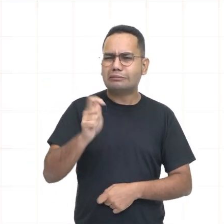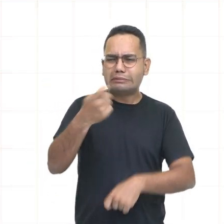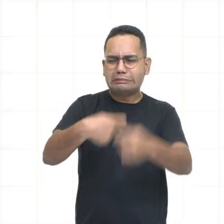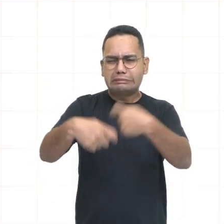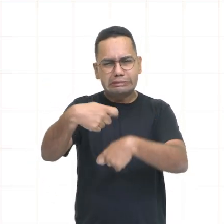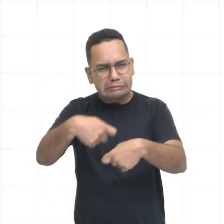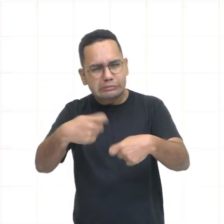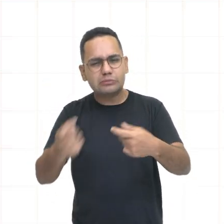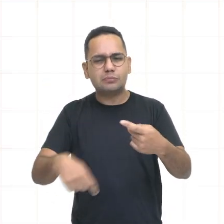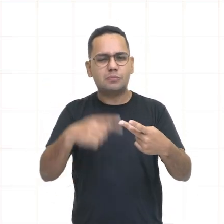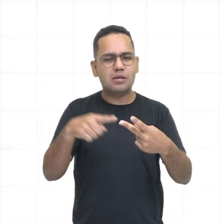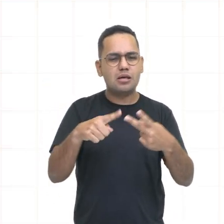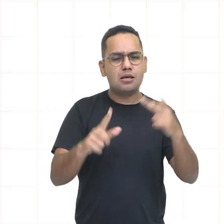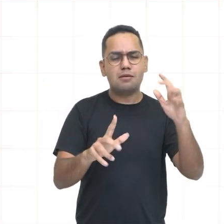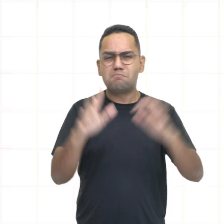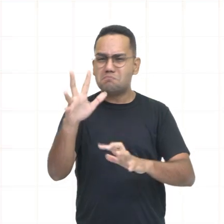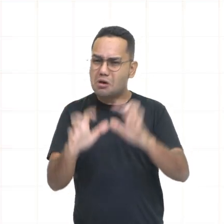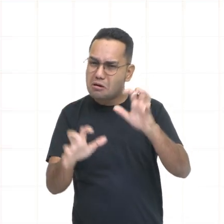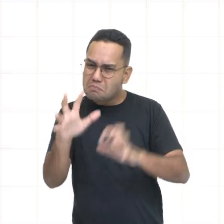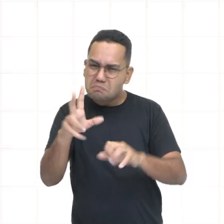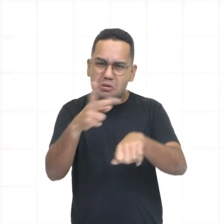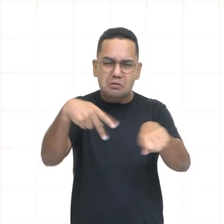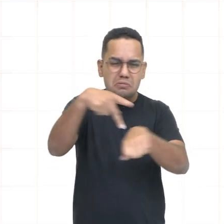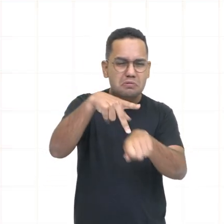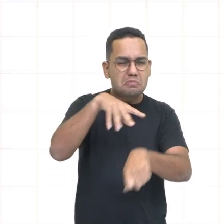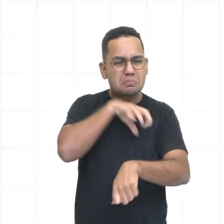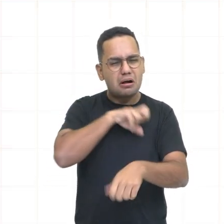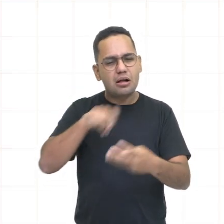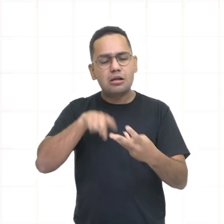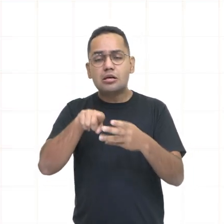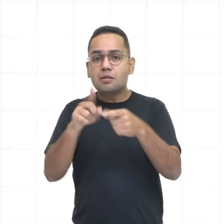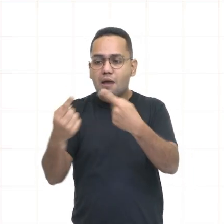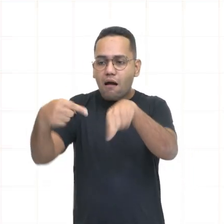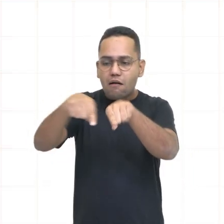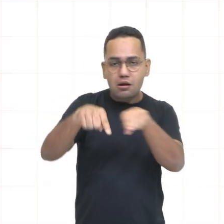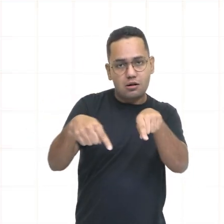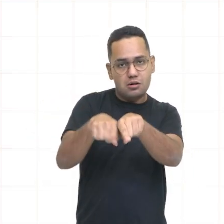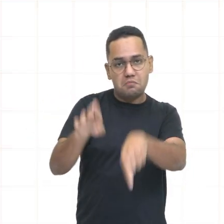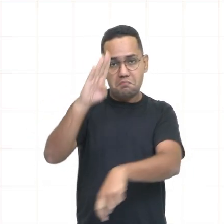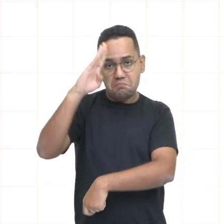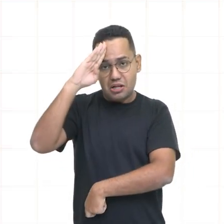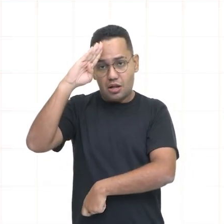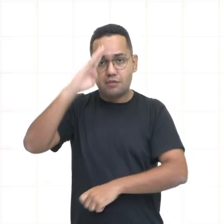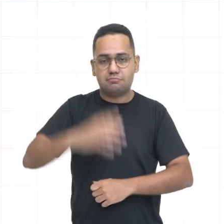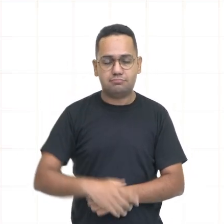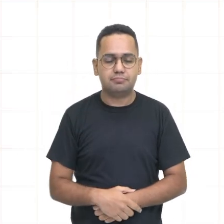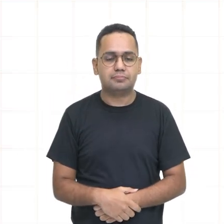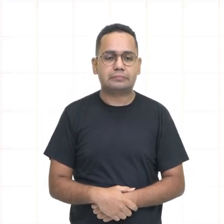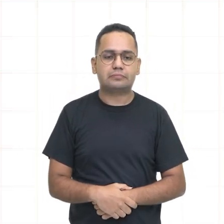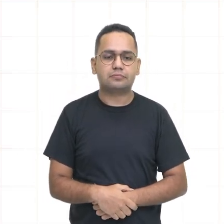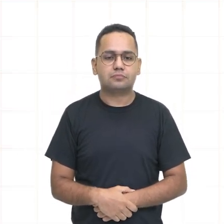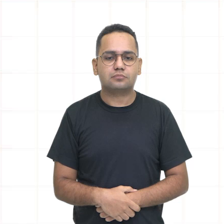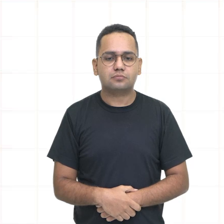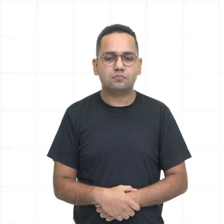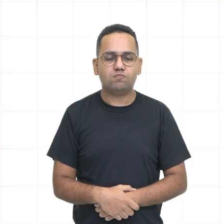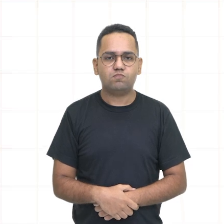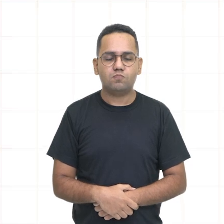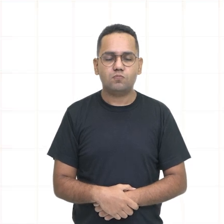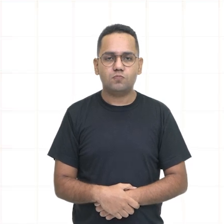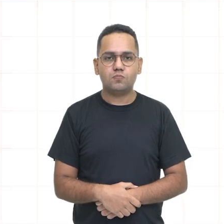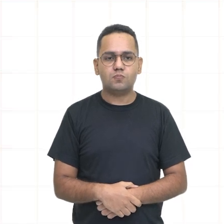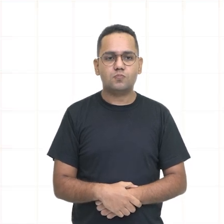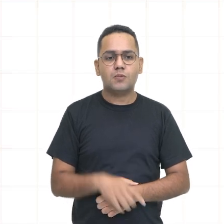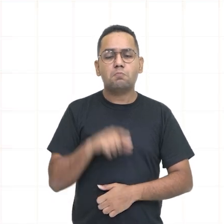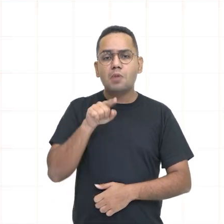tensões nacionalistas e alianças militares. Então a gente vai ver, tá, gente, que esse conflito, essa grande guerra, ela